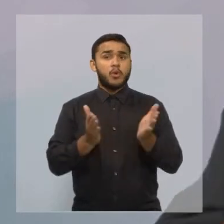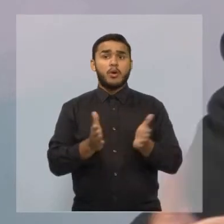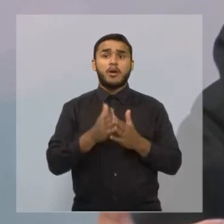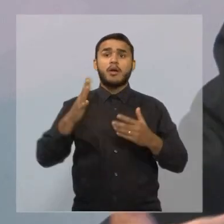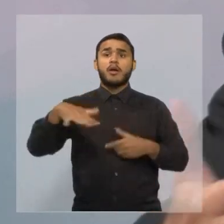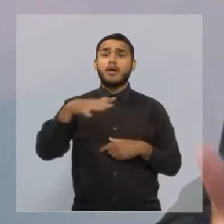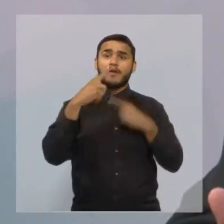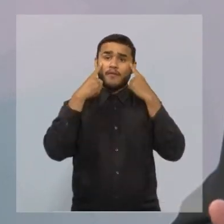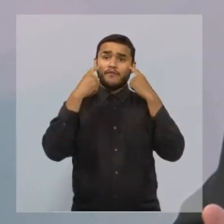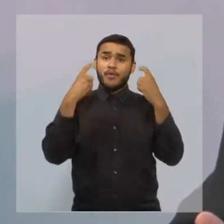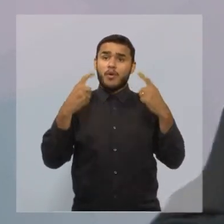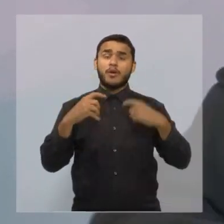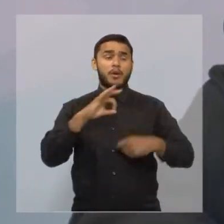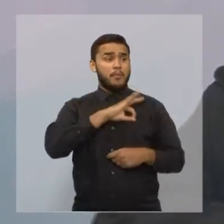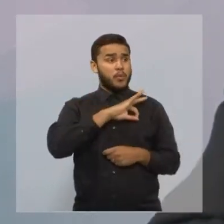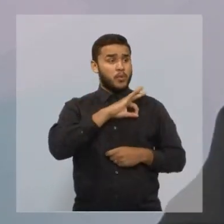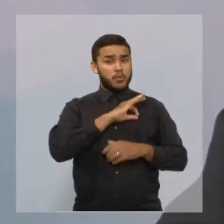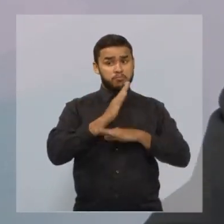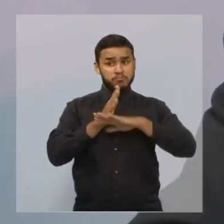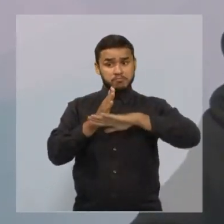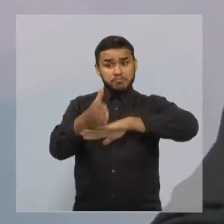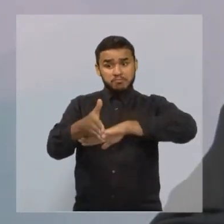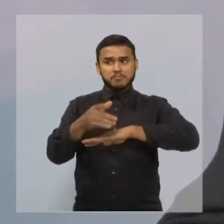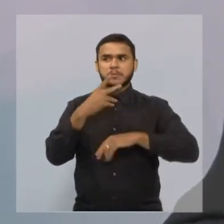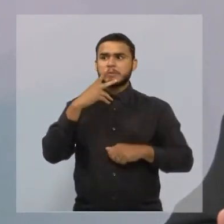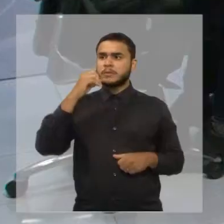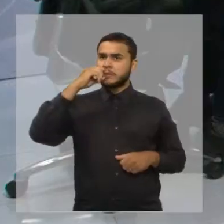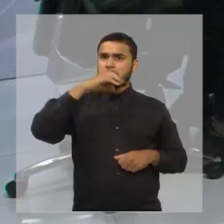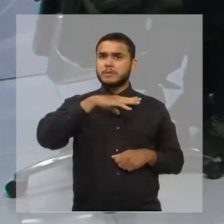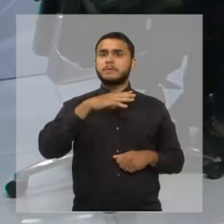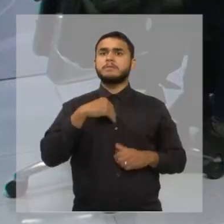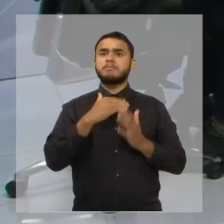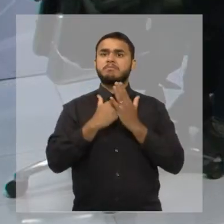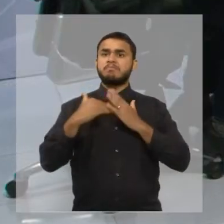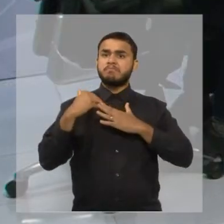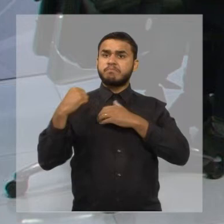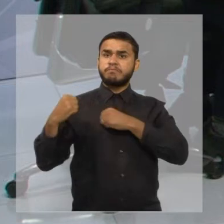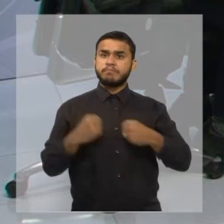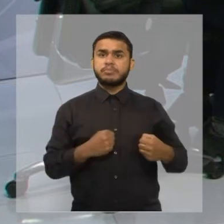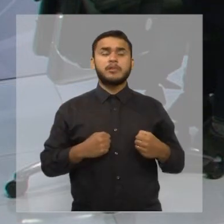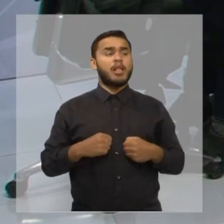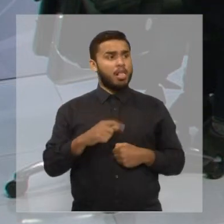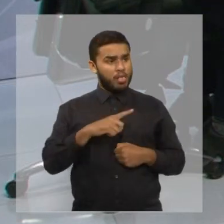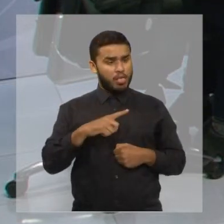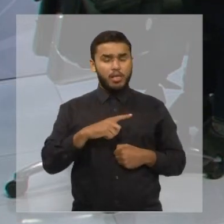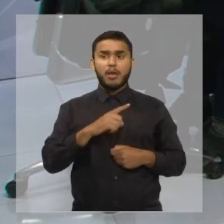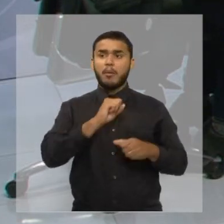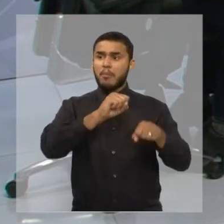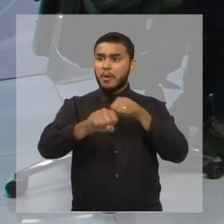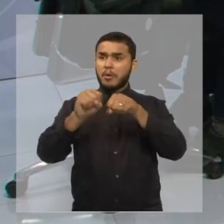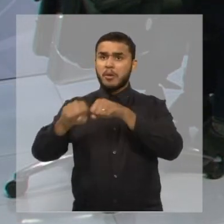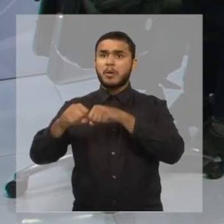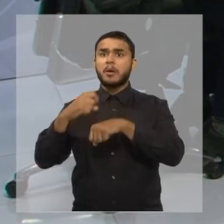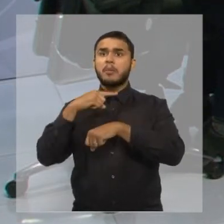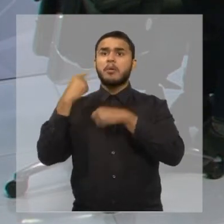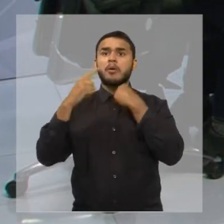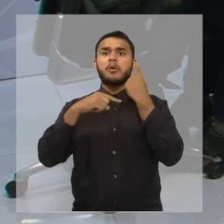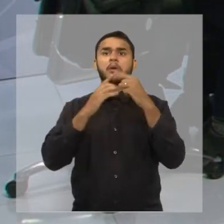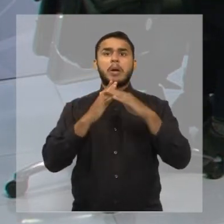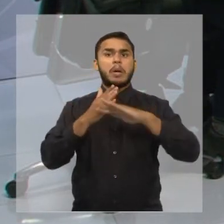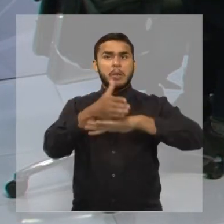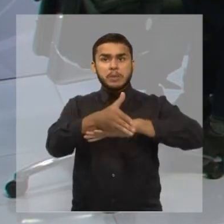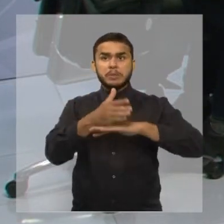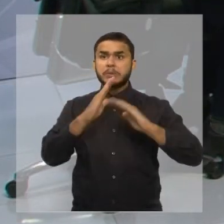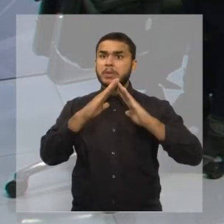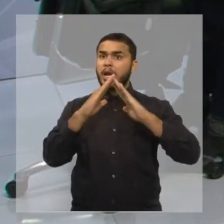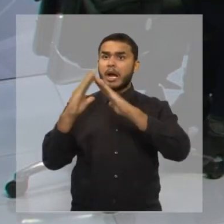de violência. E a polícia vai lá e, infelizmente, desgraçadamente, tem vitimado inocentes. Essas invasões coletivas nas